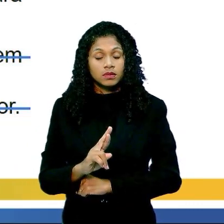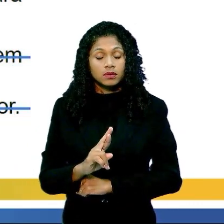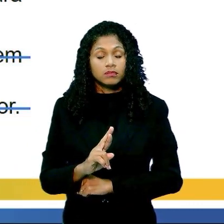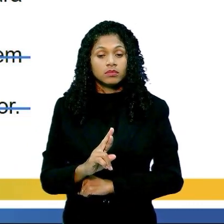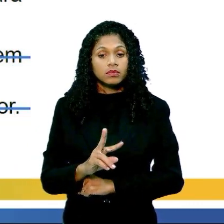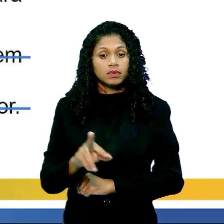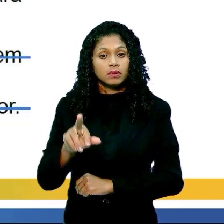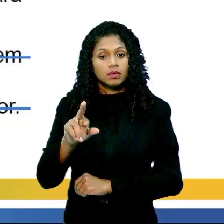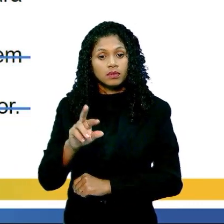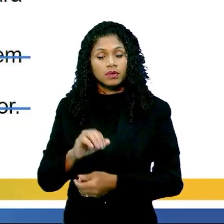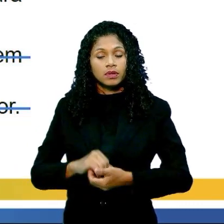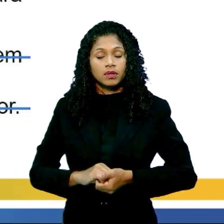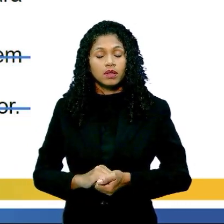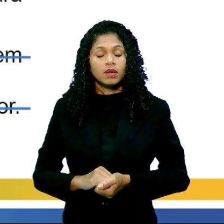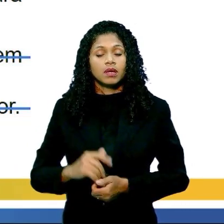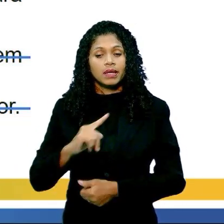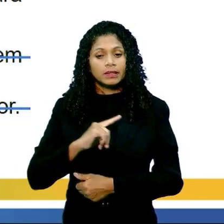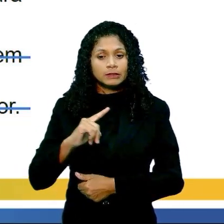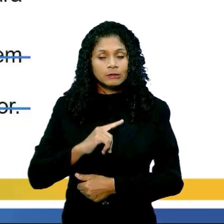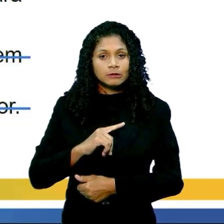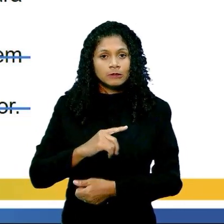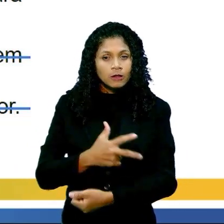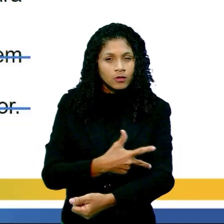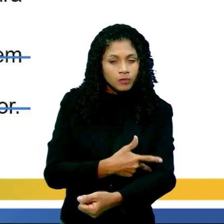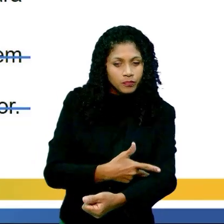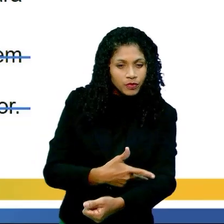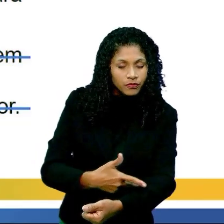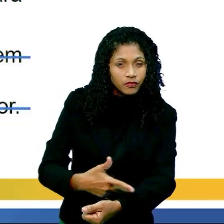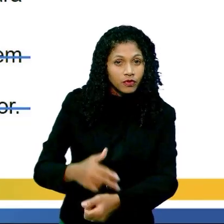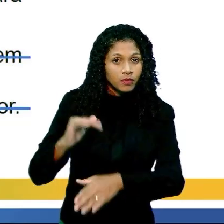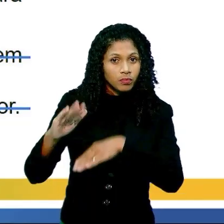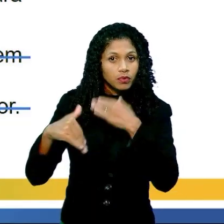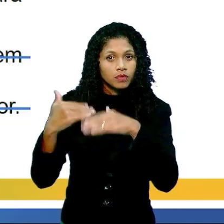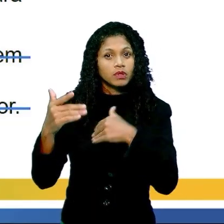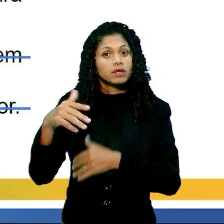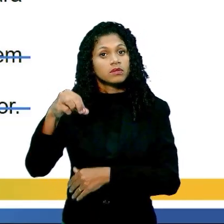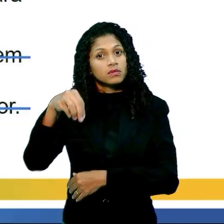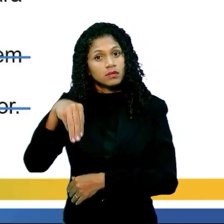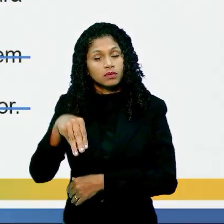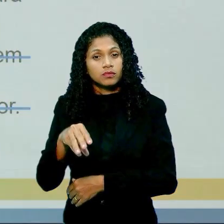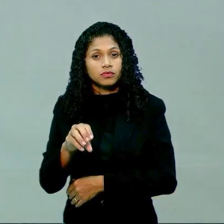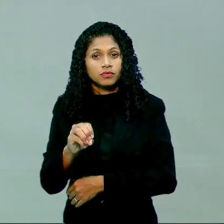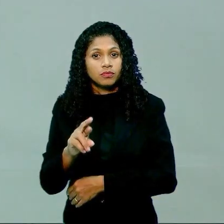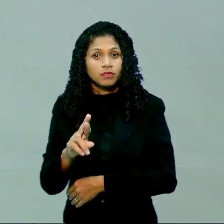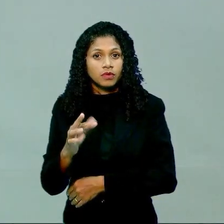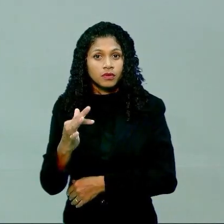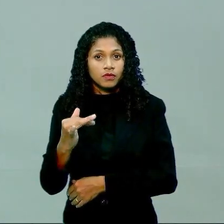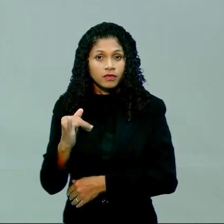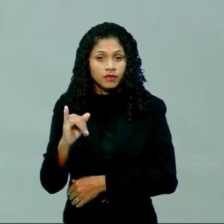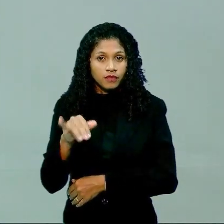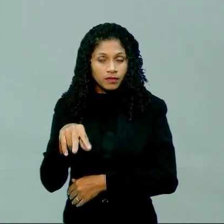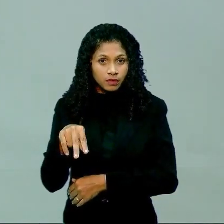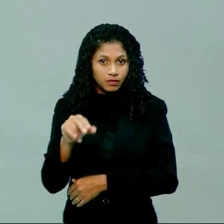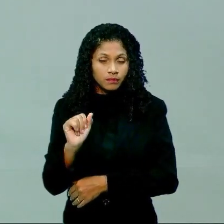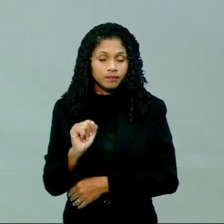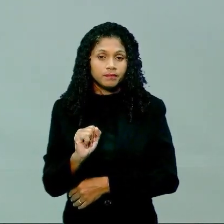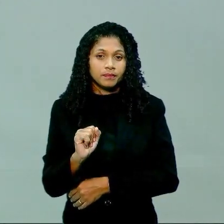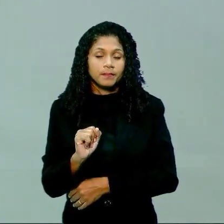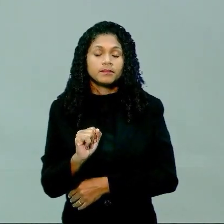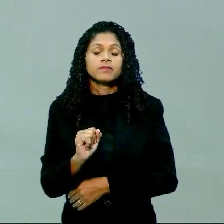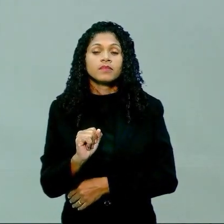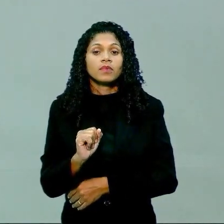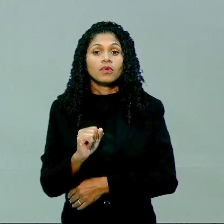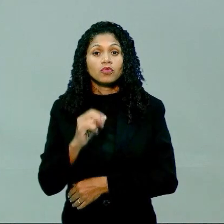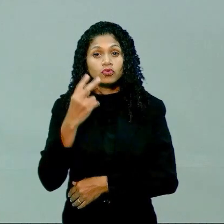e os humanos possuem a mesma via metabólica para a produção de morfina. Lembrando que os dois textos, eles